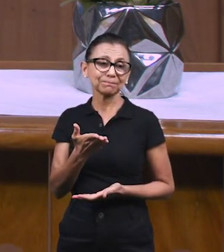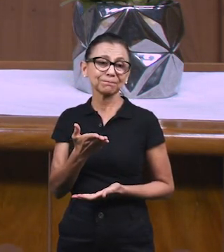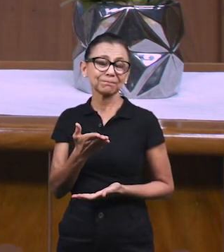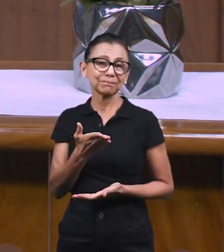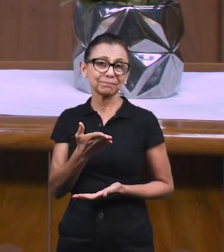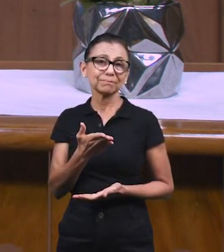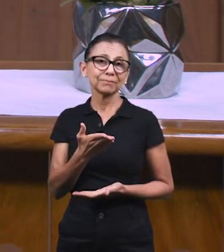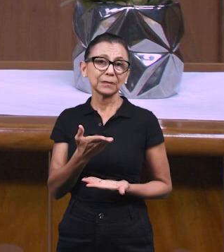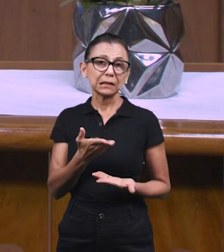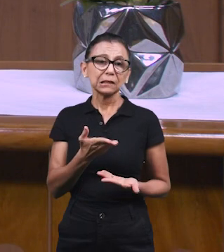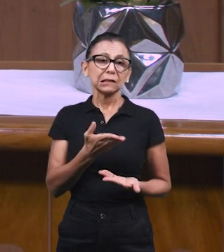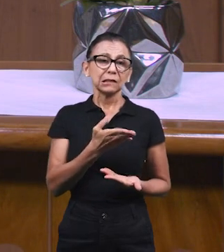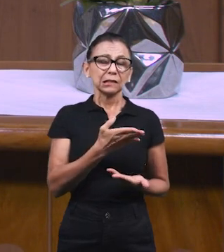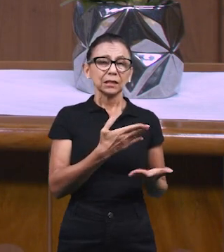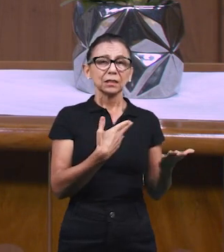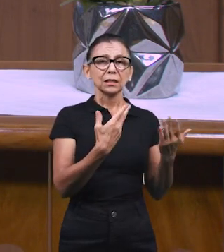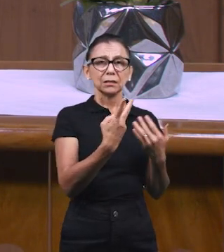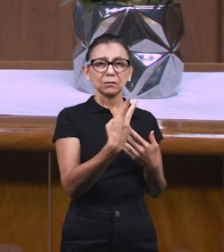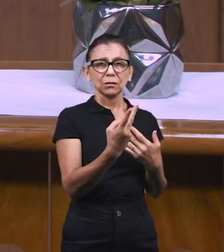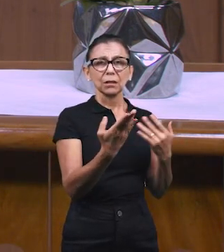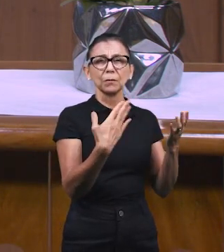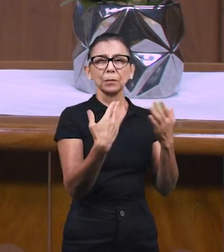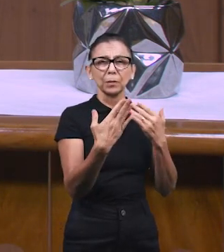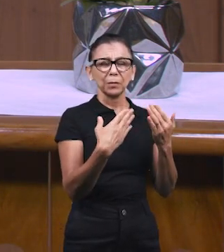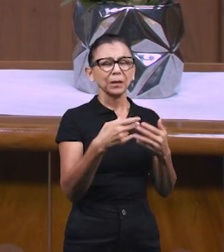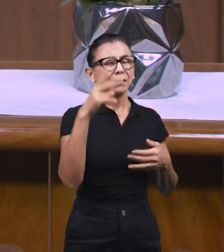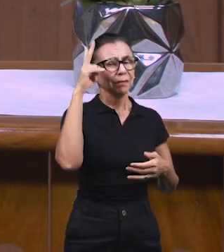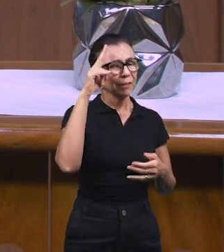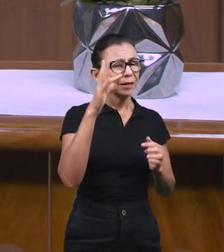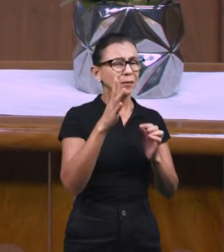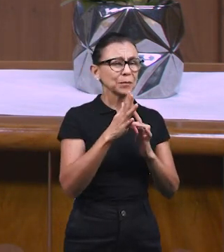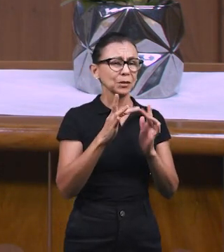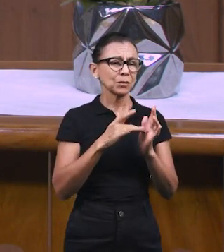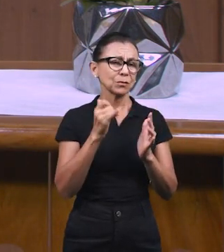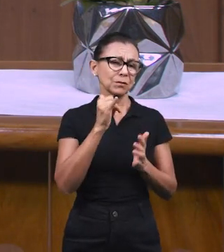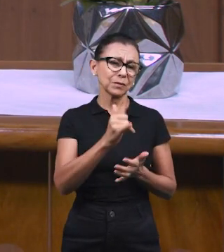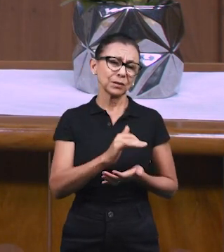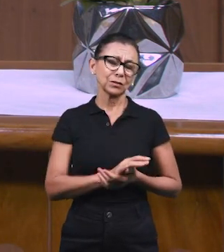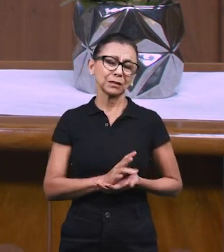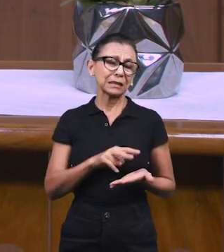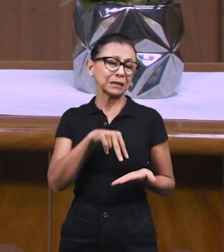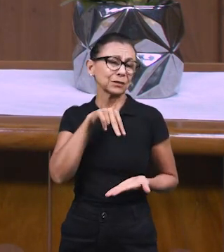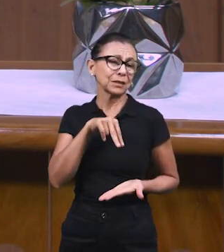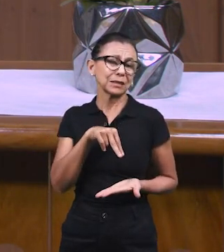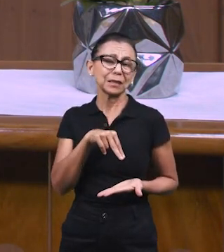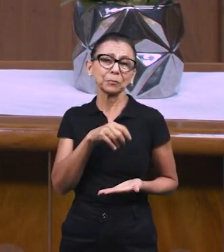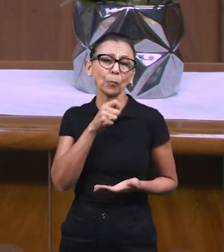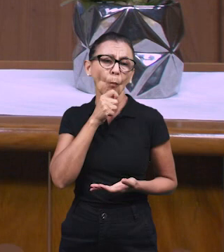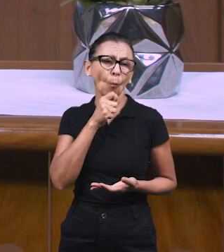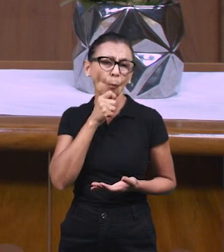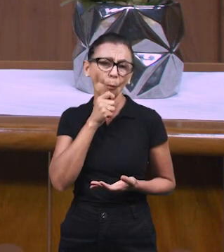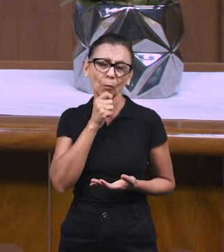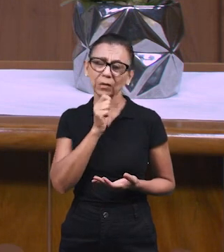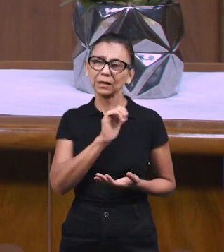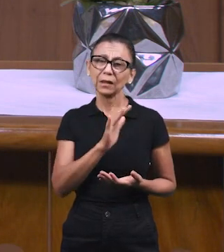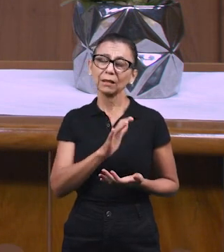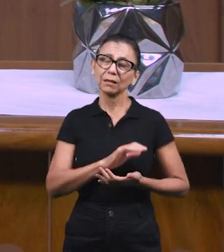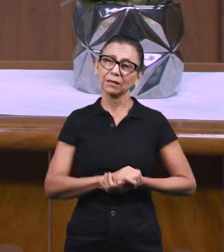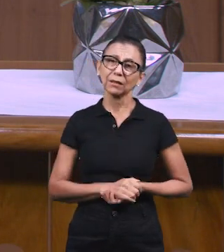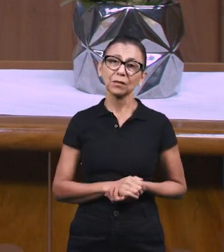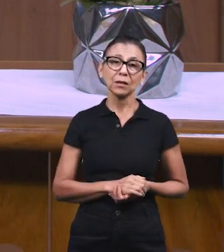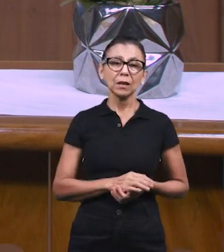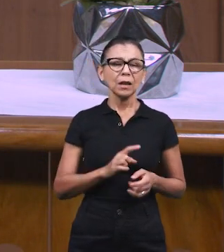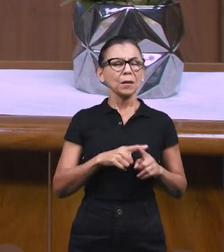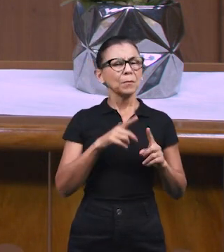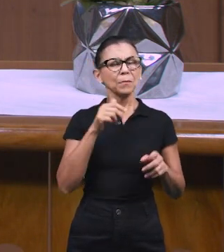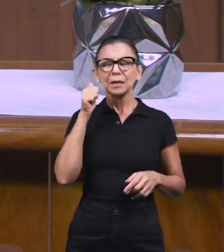E eles comentavam que ele tinha dito que ia ressuscitar, mas que até agora não havia ressuscitado, ainda que essas mulheres tivessem feito